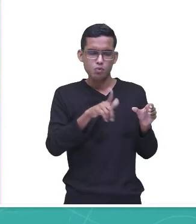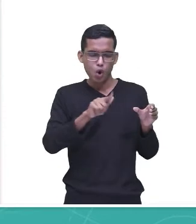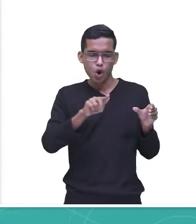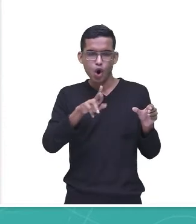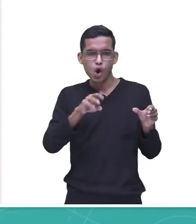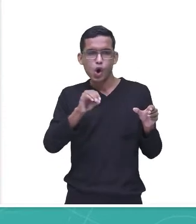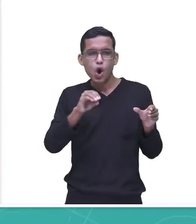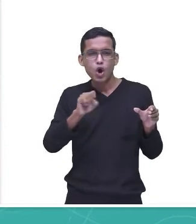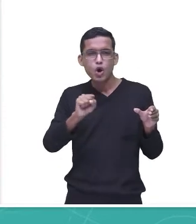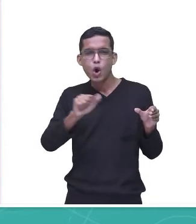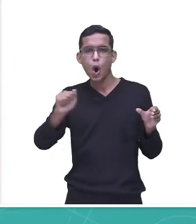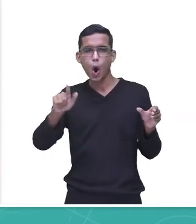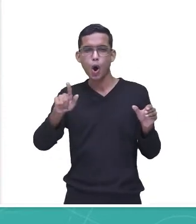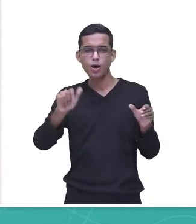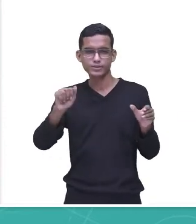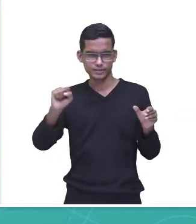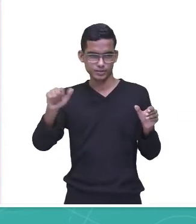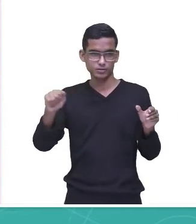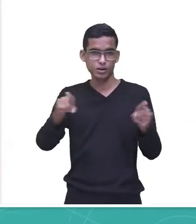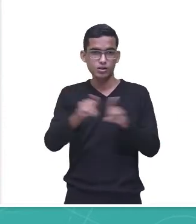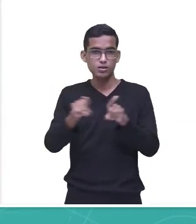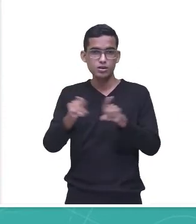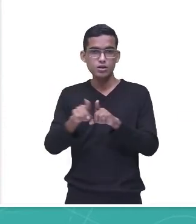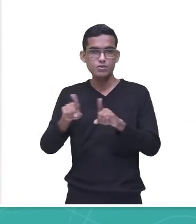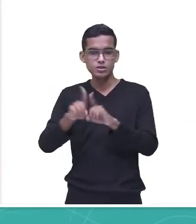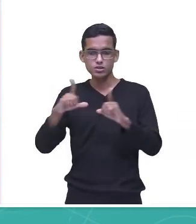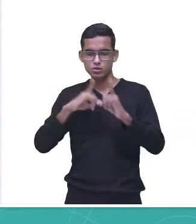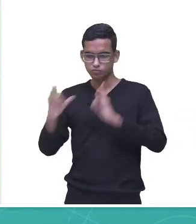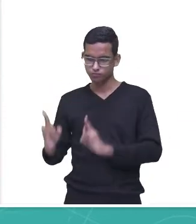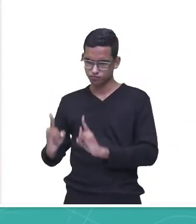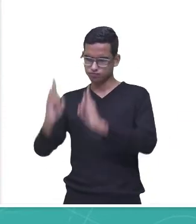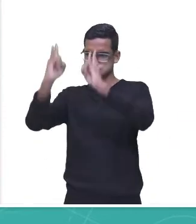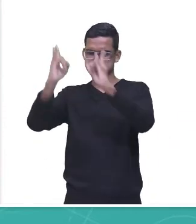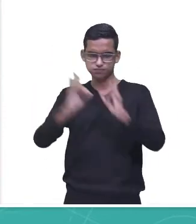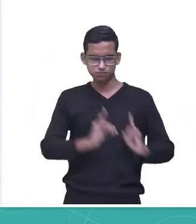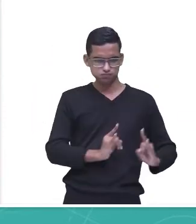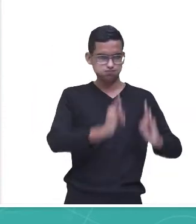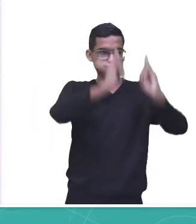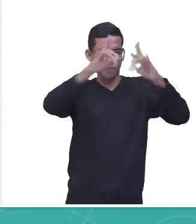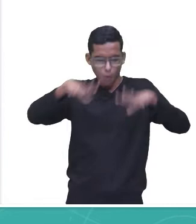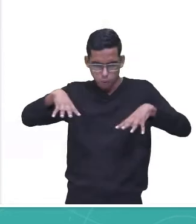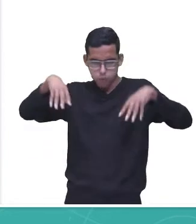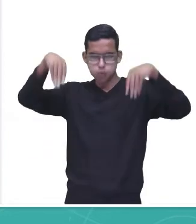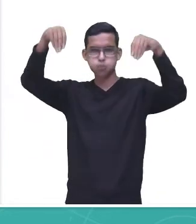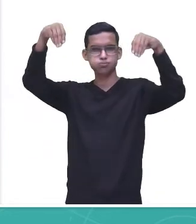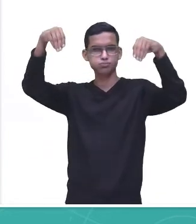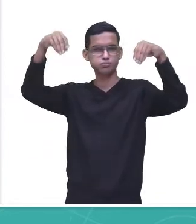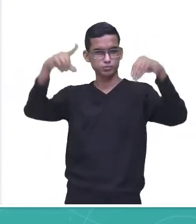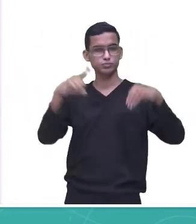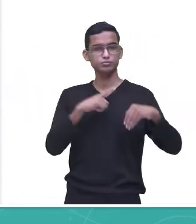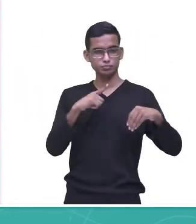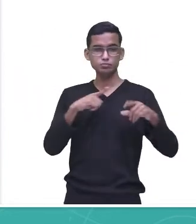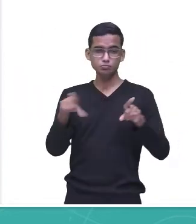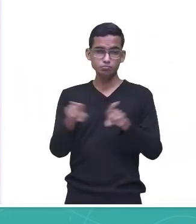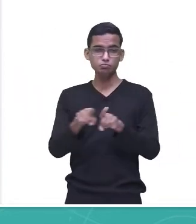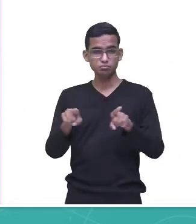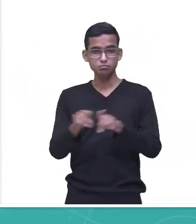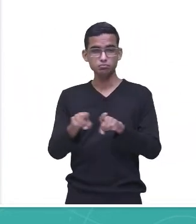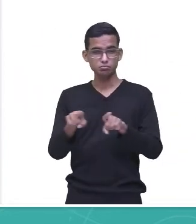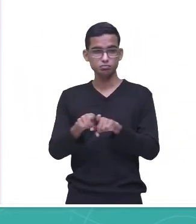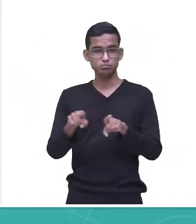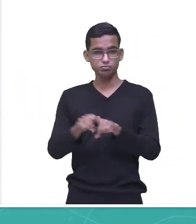janelas, torres, que aparecem no cruzamento das naves ou fachadas. Arcos em 180